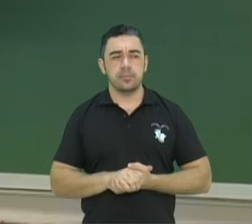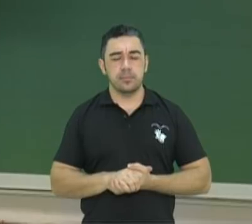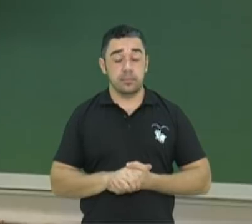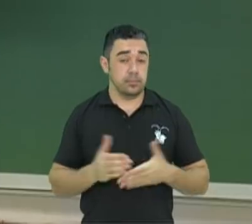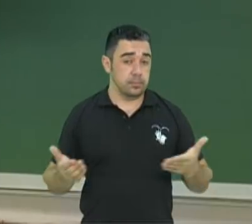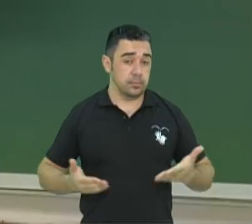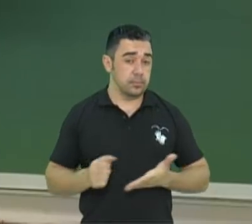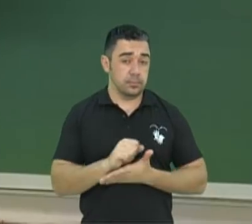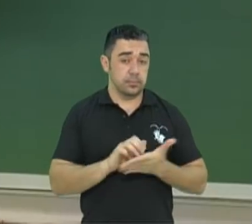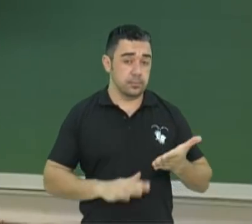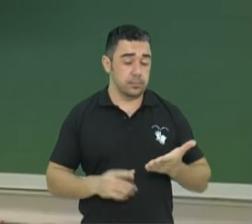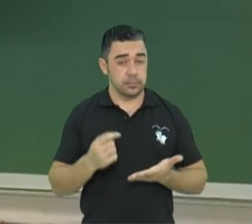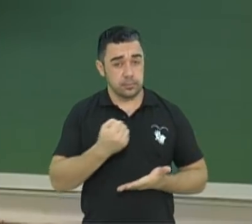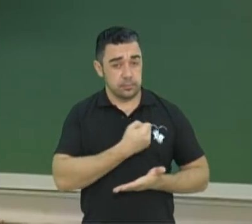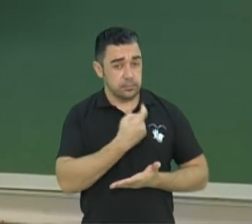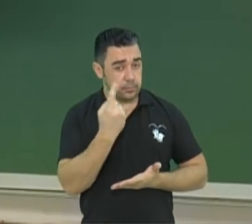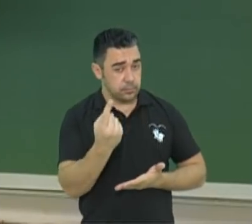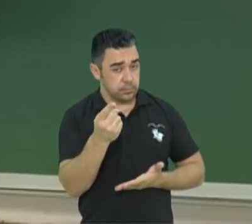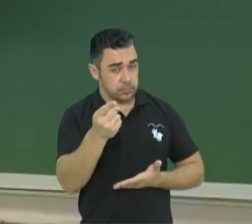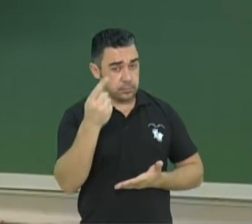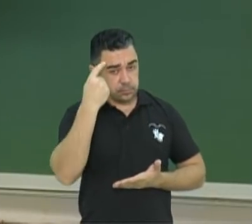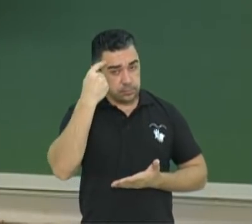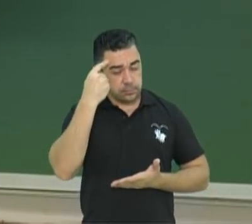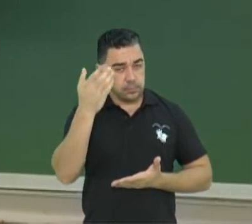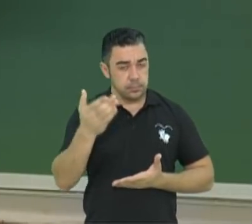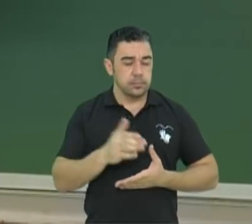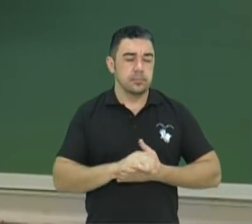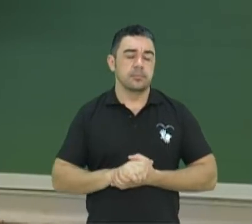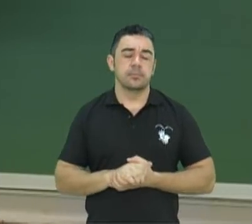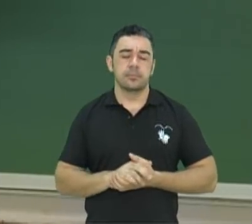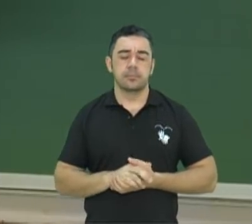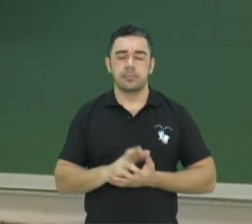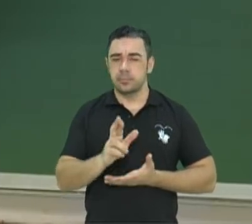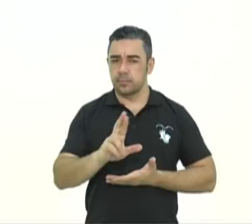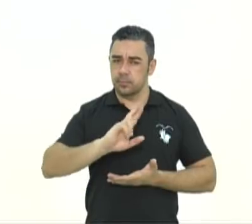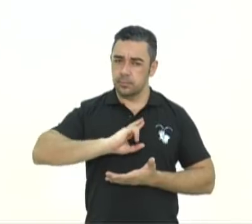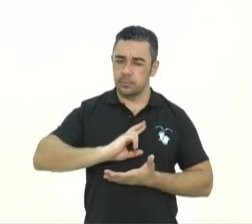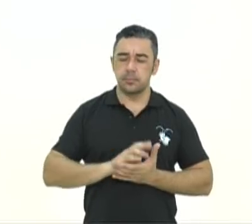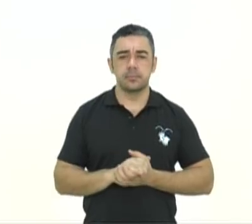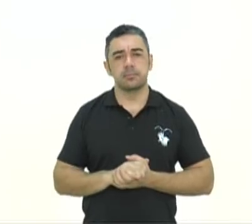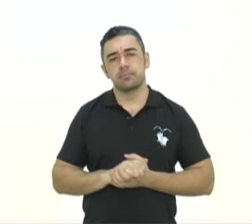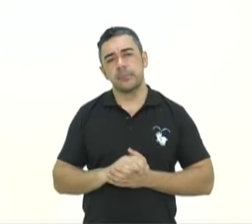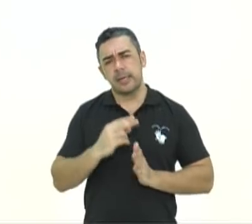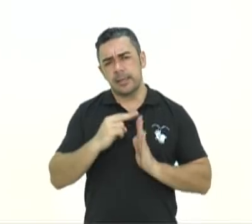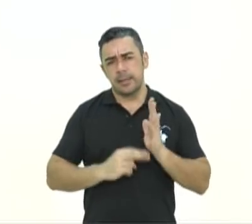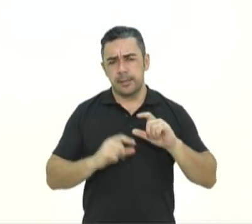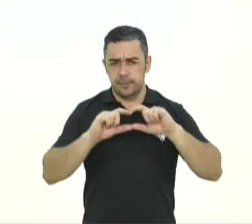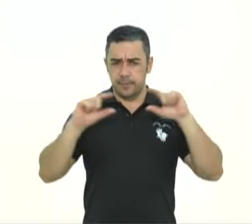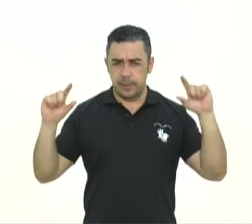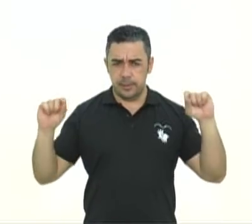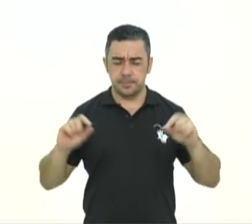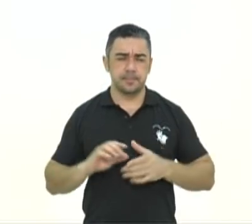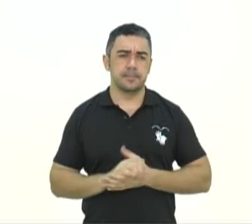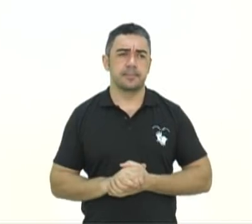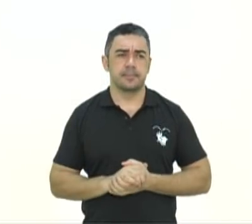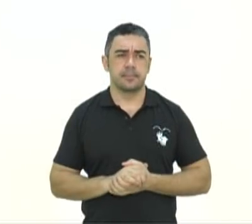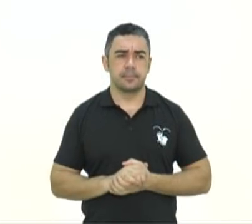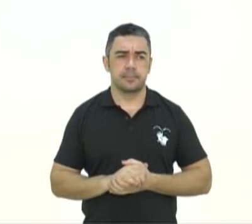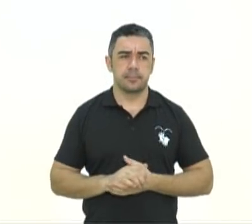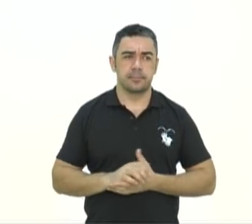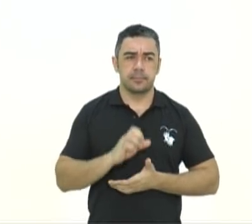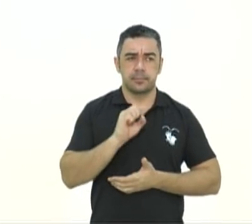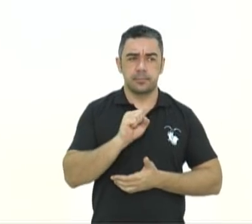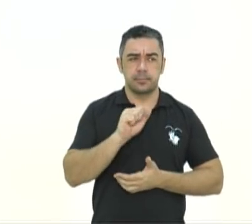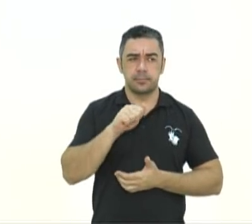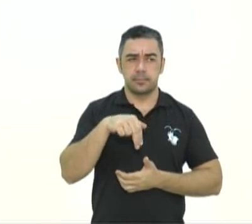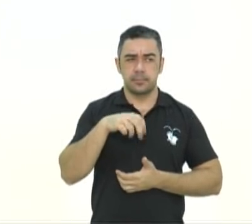E agora uma atividadezinha para você pensar aí e responder. Leia a expressão a seguir.